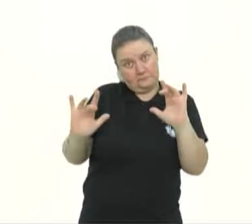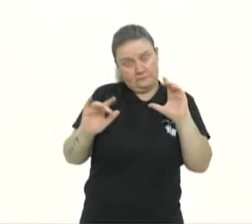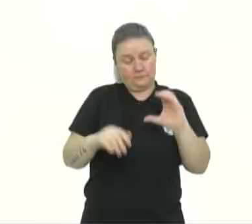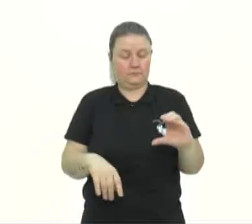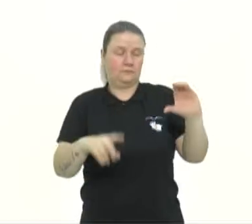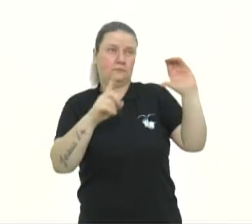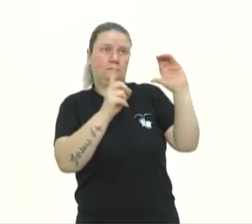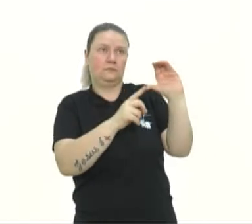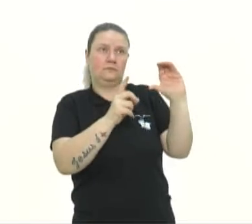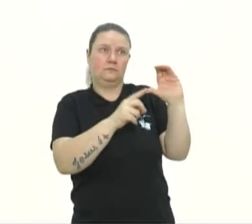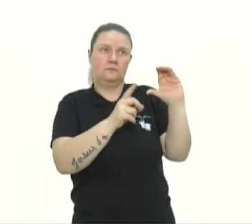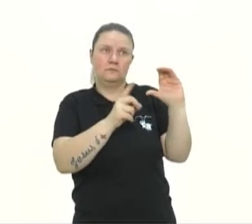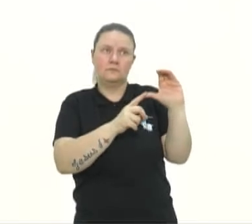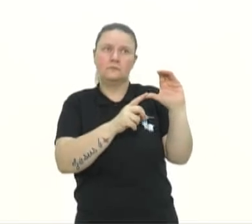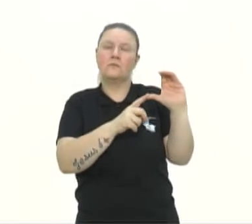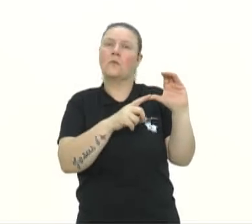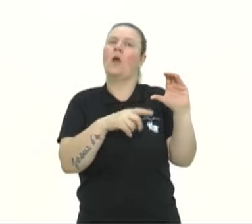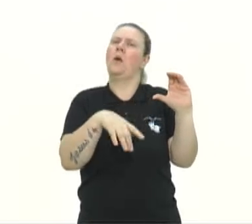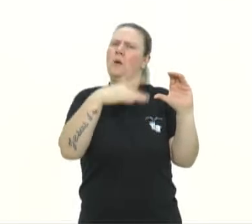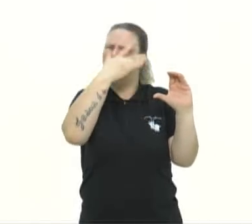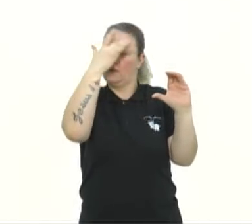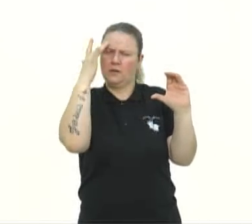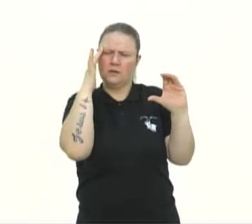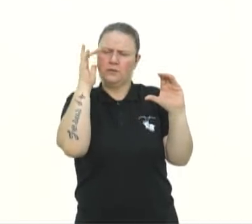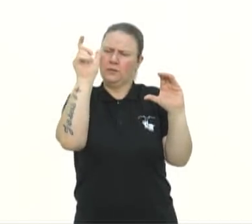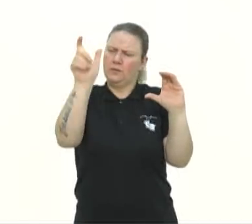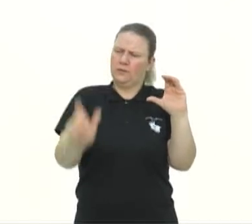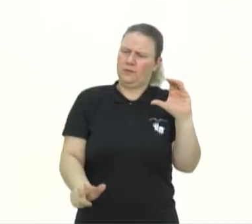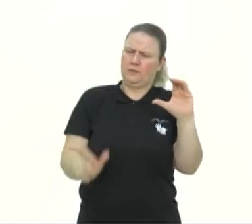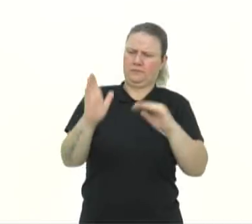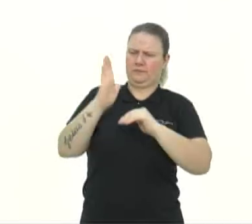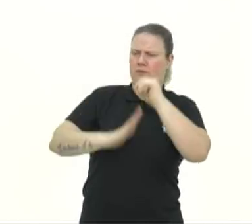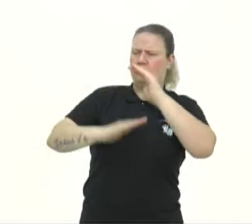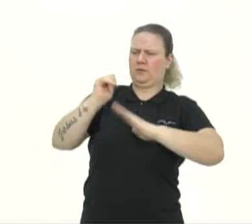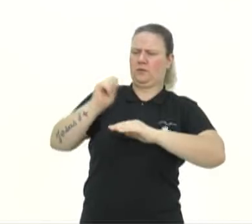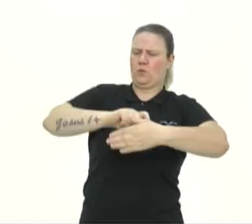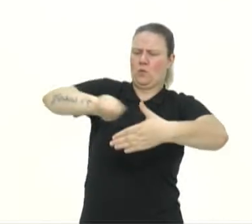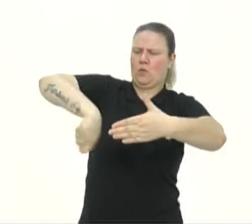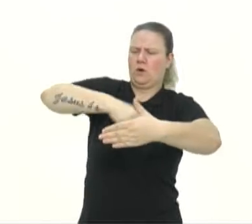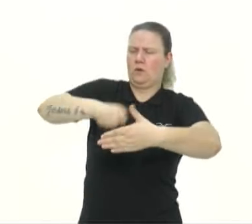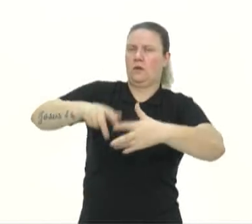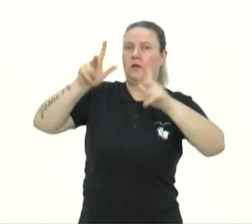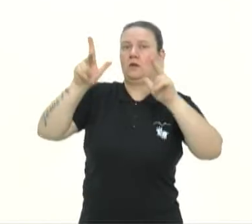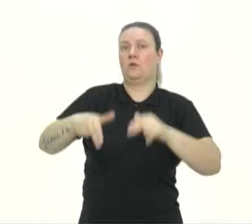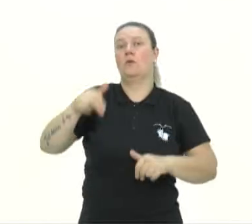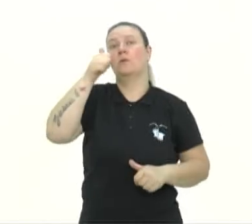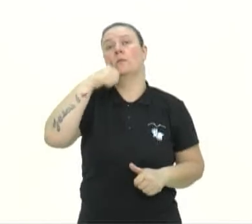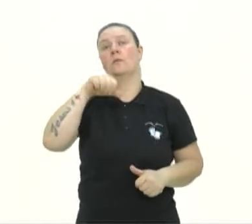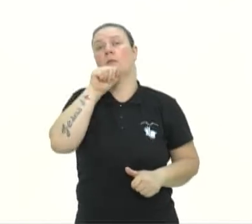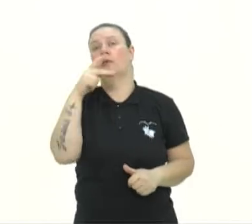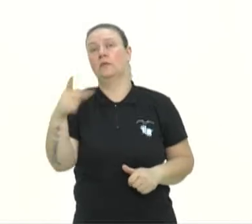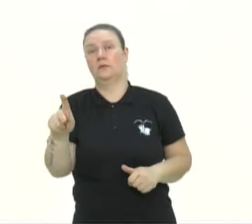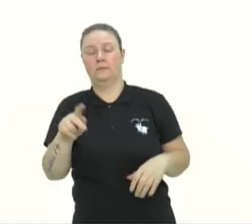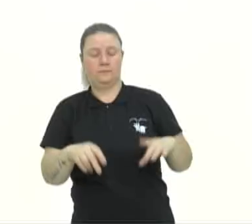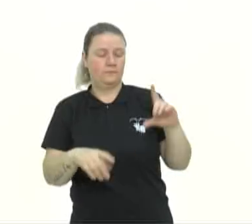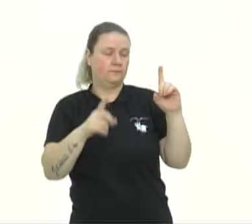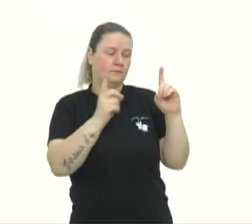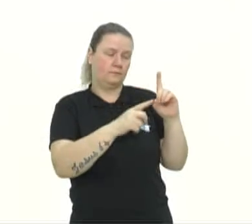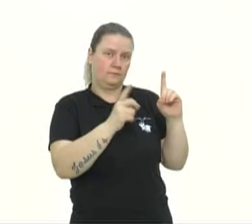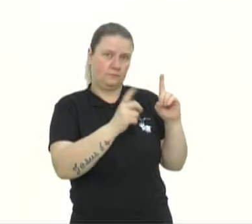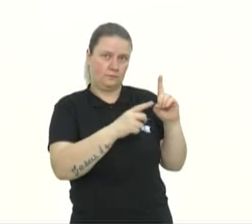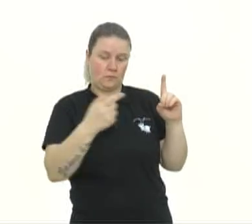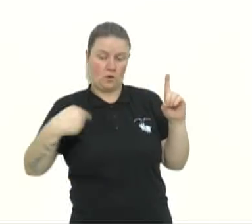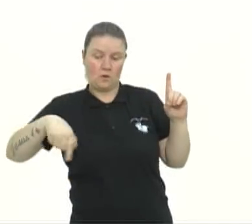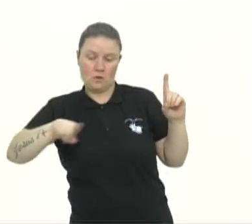as próximas. É uma excelente cozinheira, tal como a mãe. E a D, nós vamos